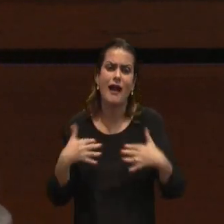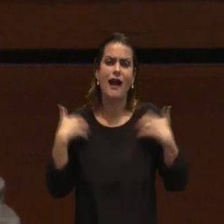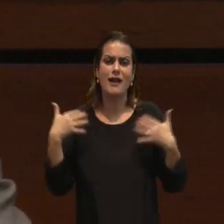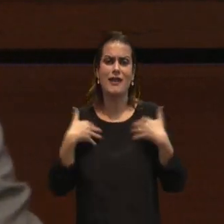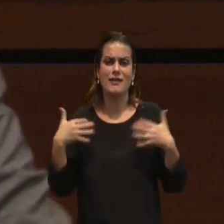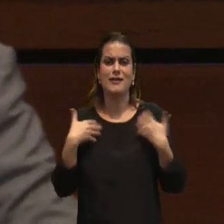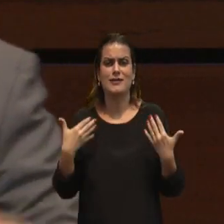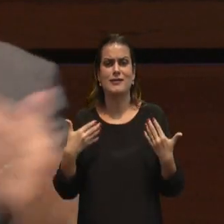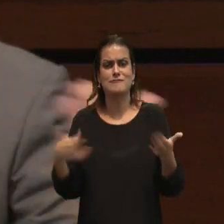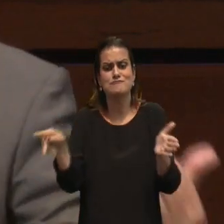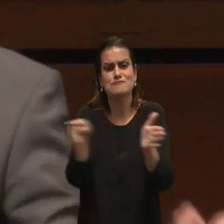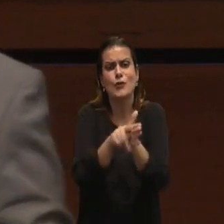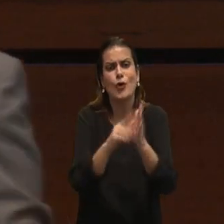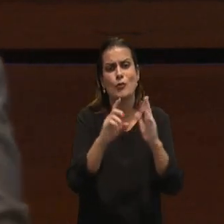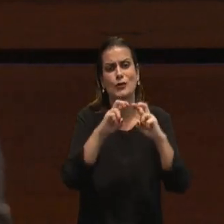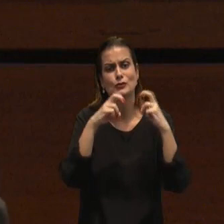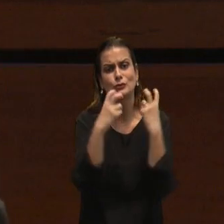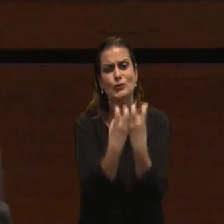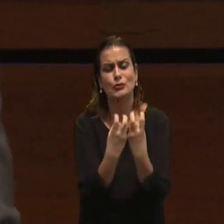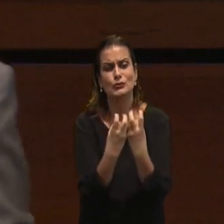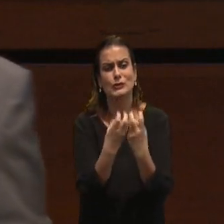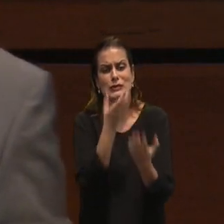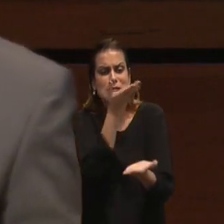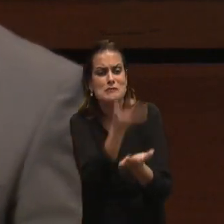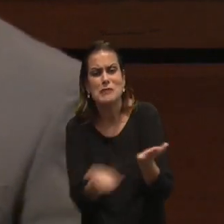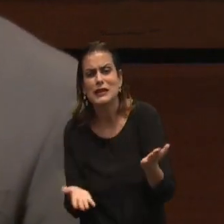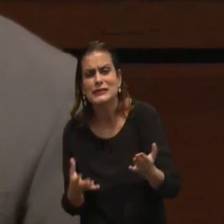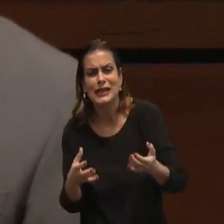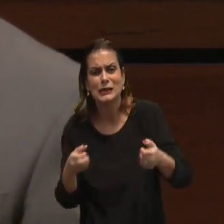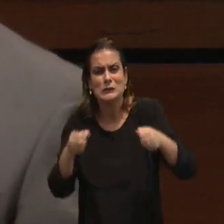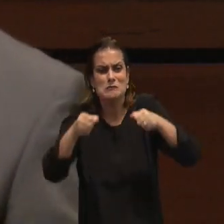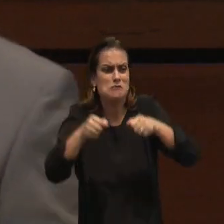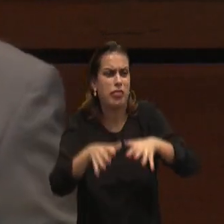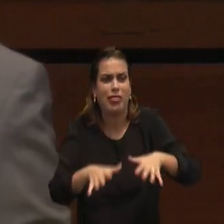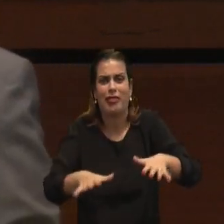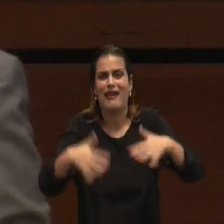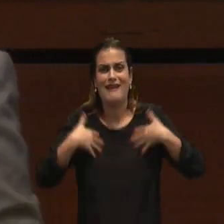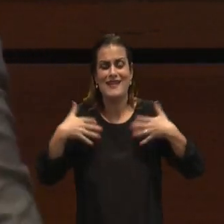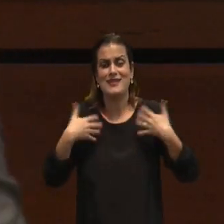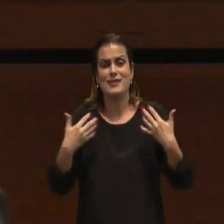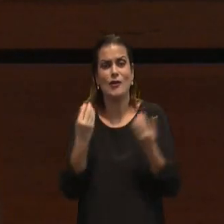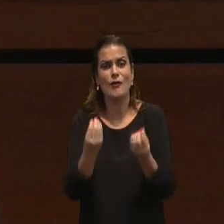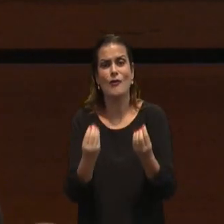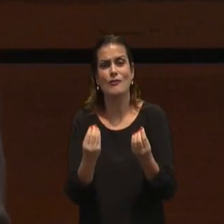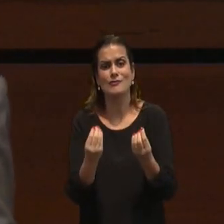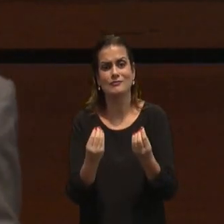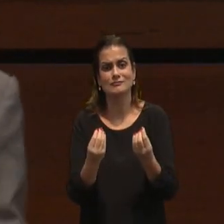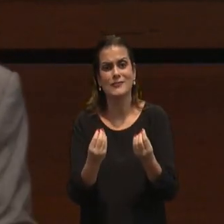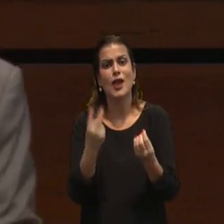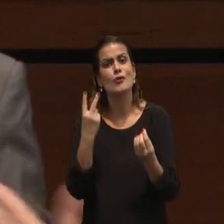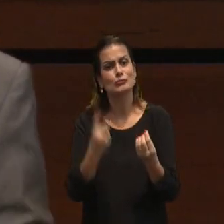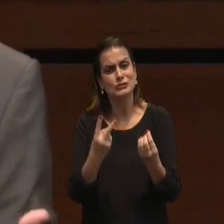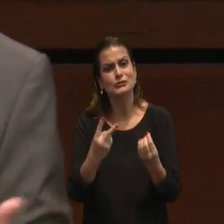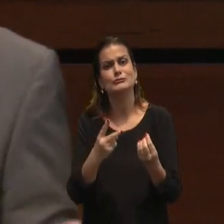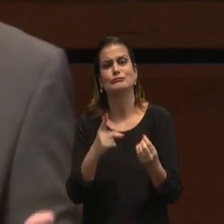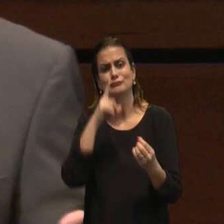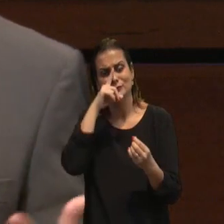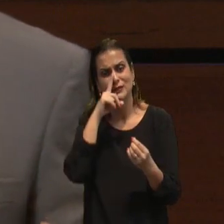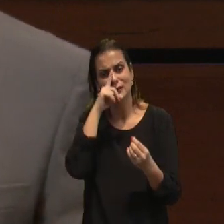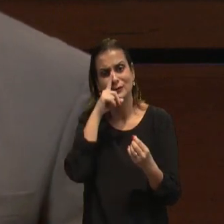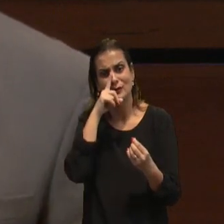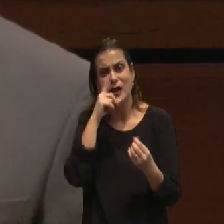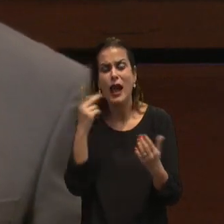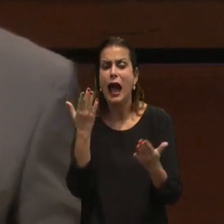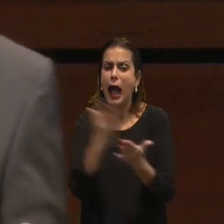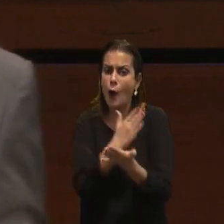atividade cultica, o entusiasmo, a alegria contagiante. Em casa, os problemas nos afastam